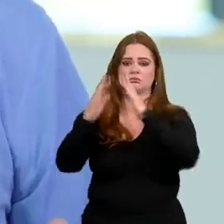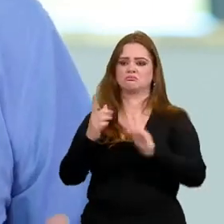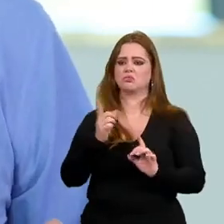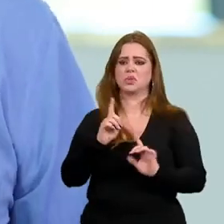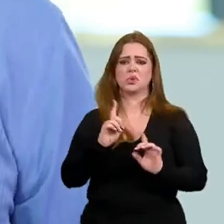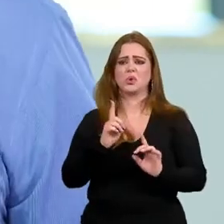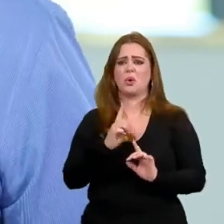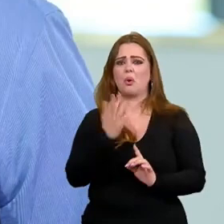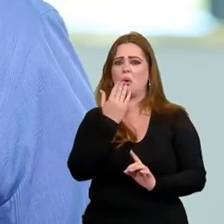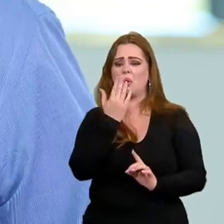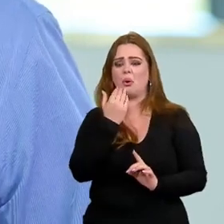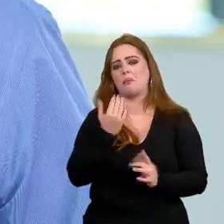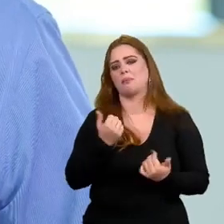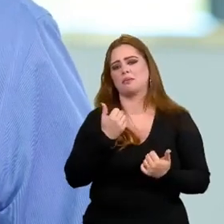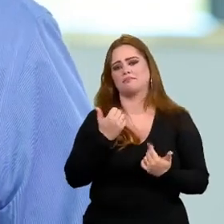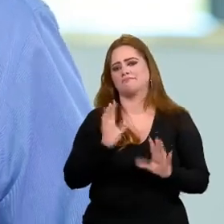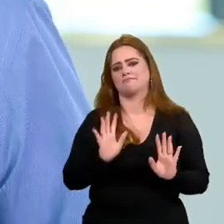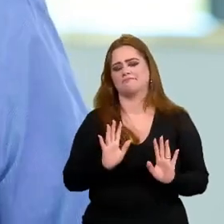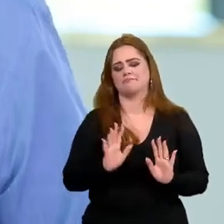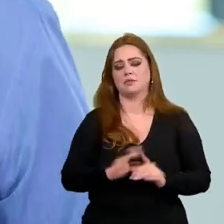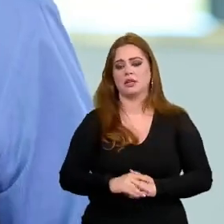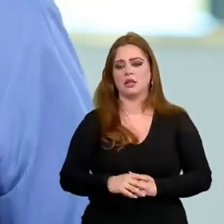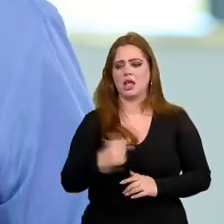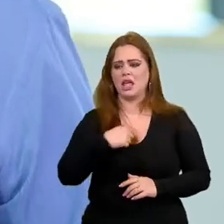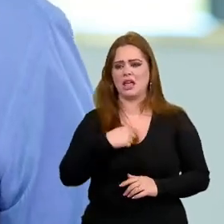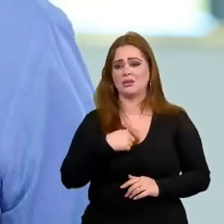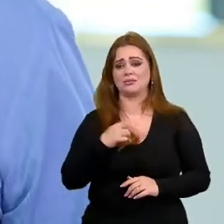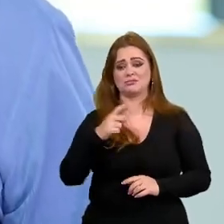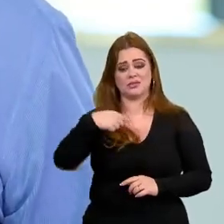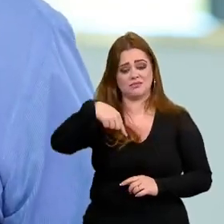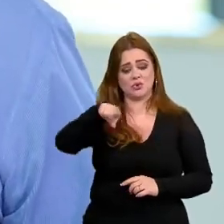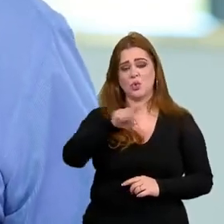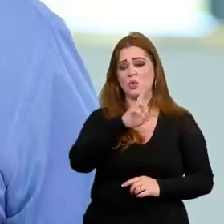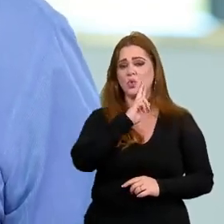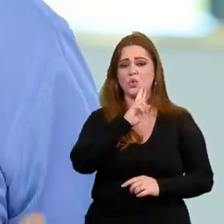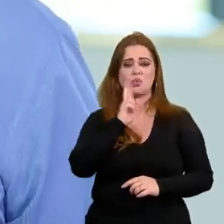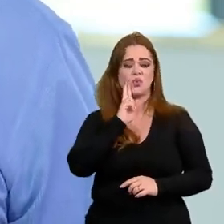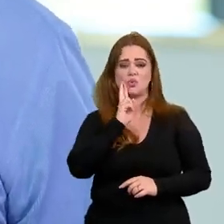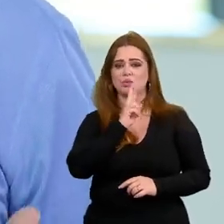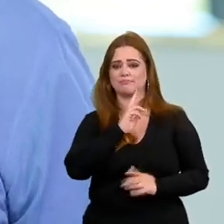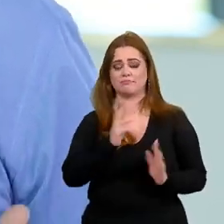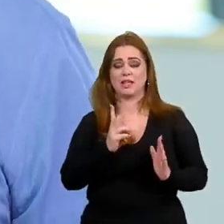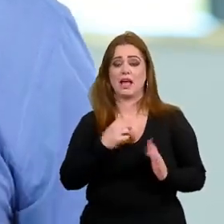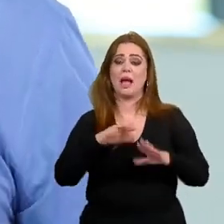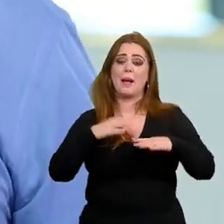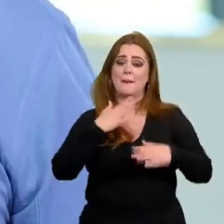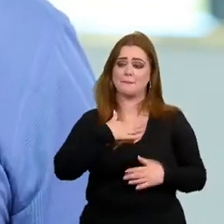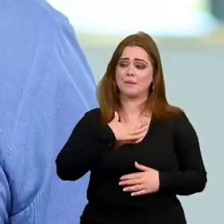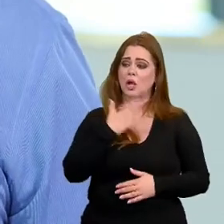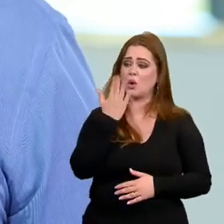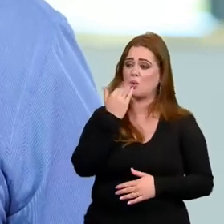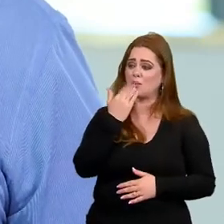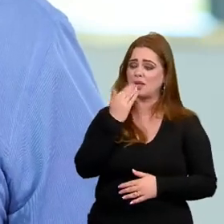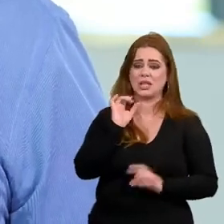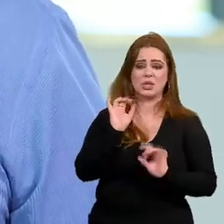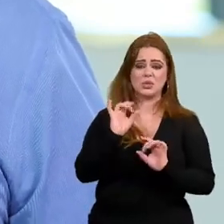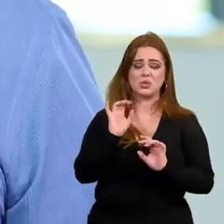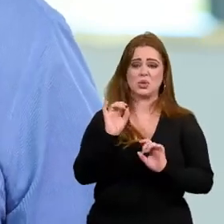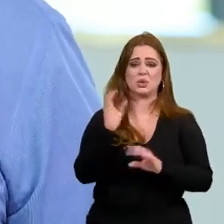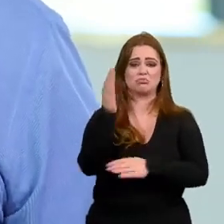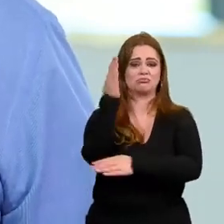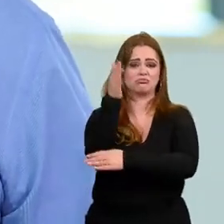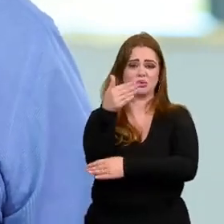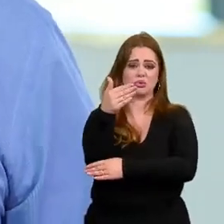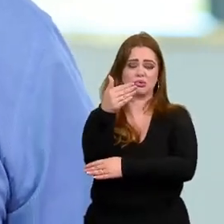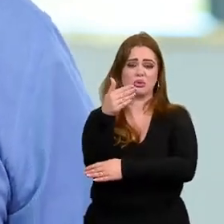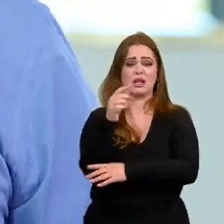coisa é que eu não vou em restaurante. Claro. Então a minha comida é de hotel. E a comida de hotel também não é boa. Tá? Não é